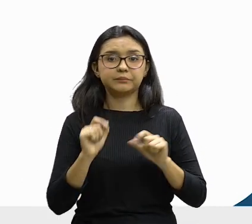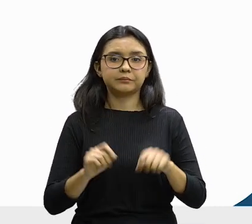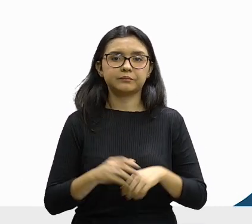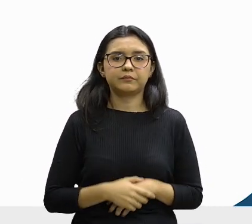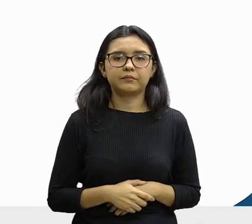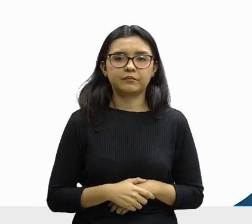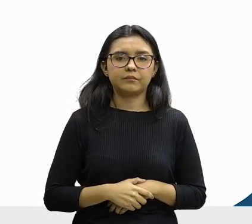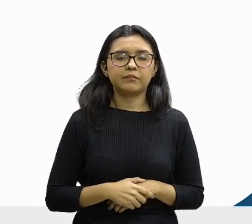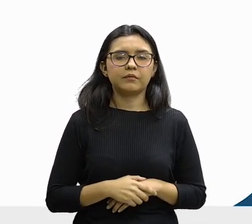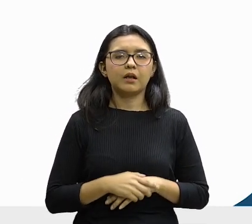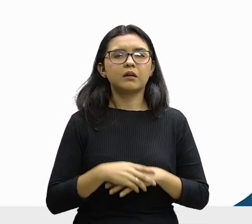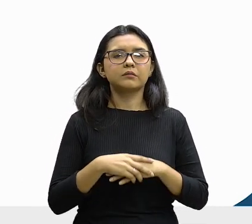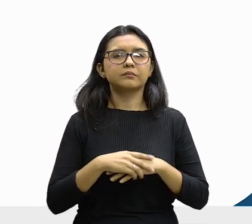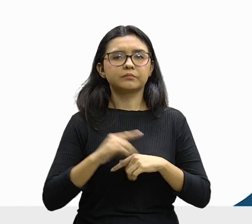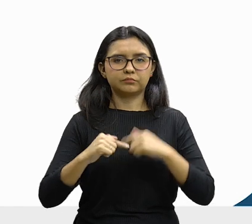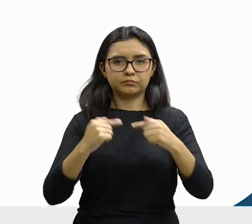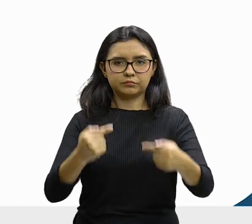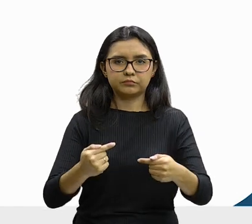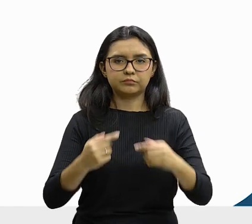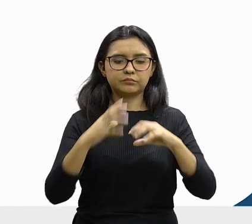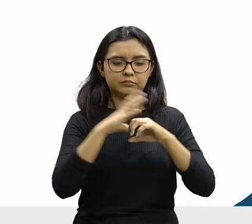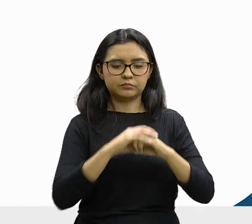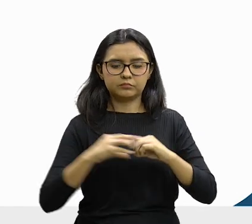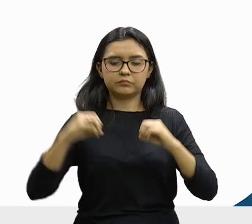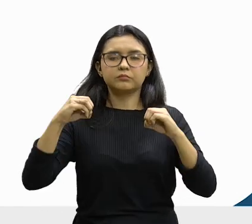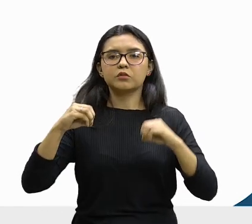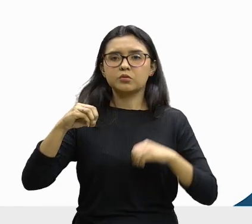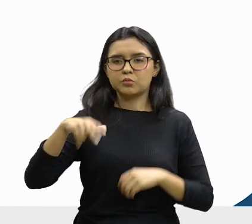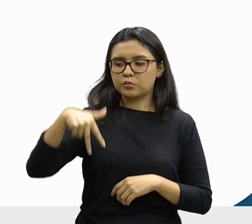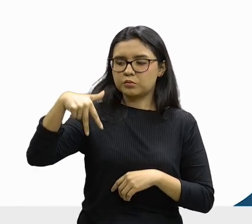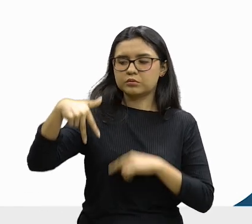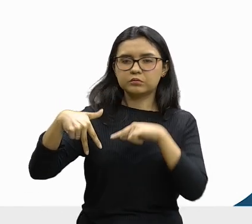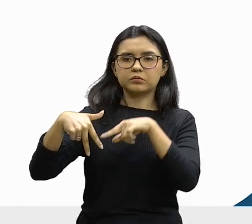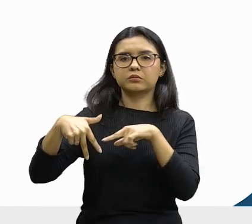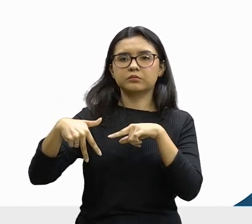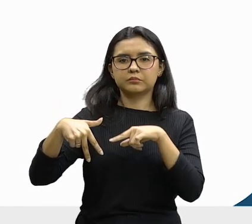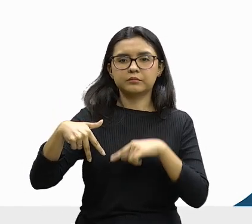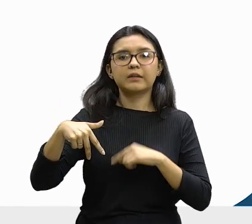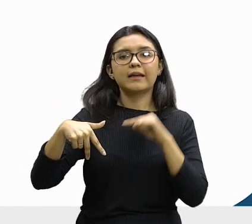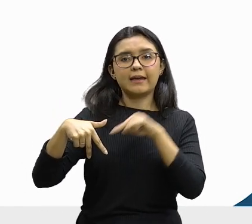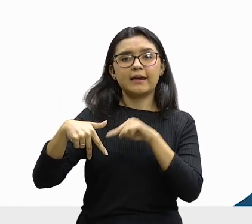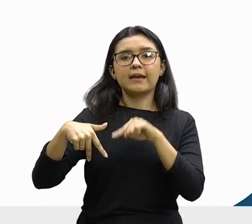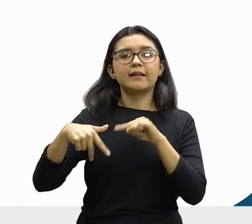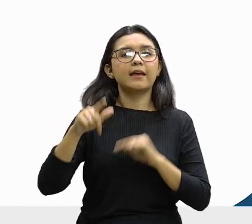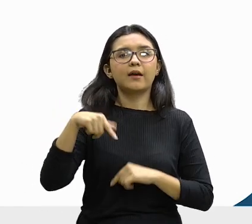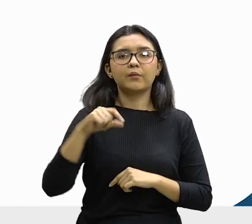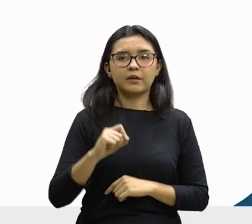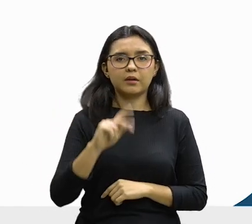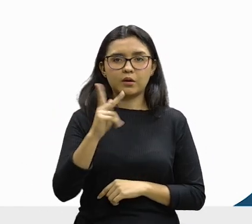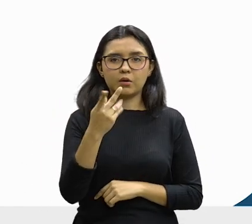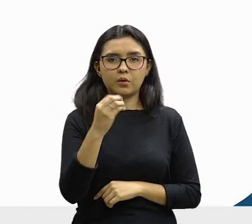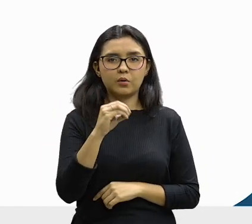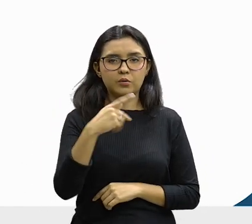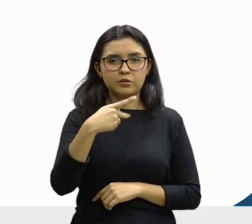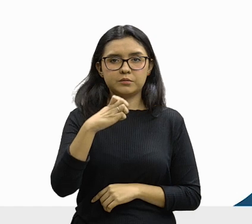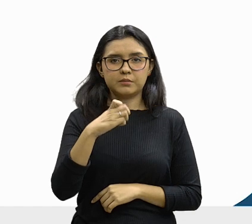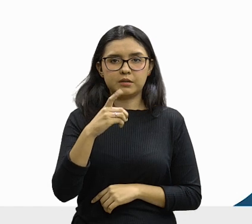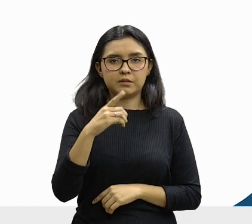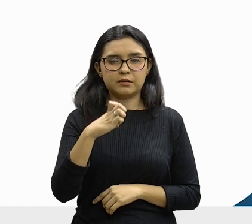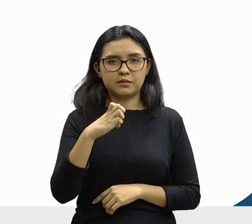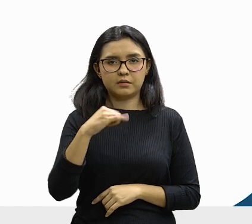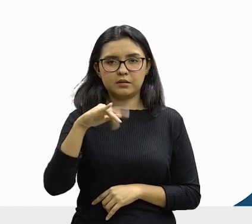reprodução assexuada no ser humano, ele é o que chamamos de hospedeiro intermediário da